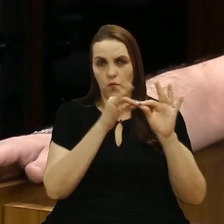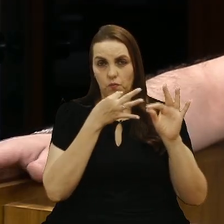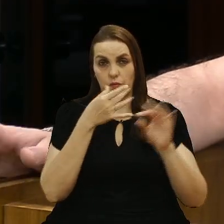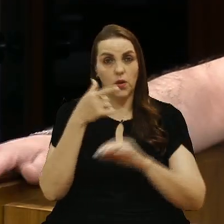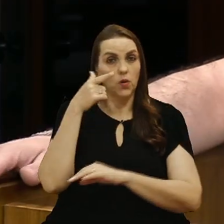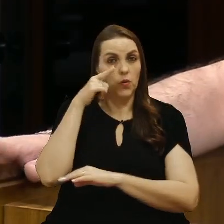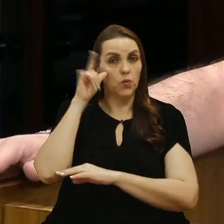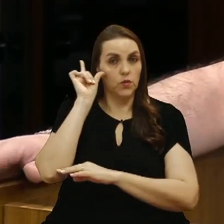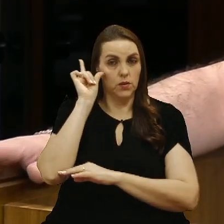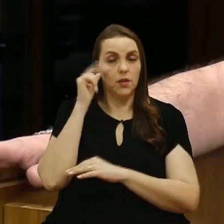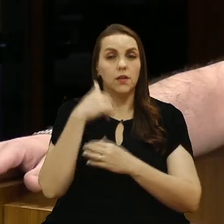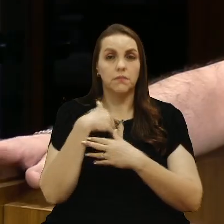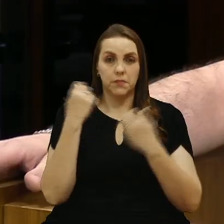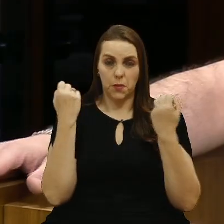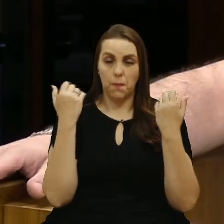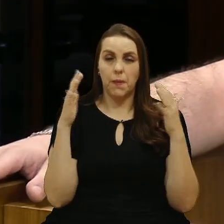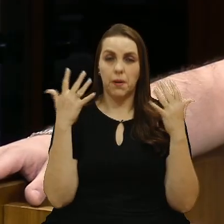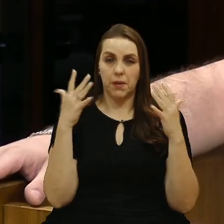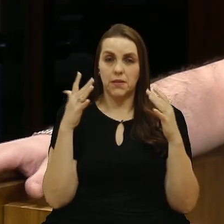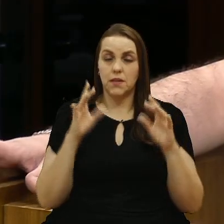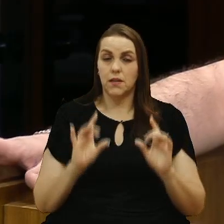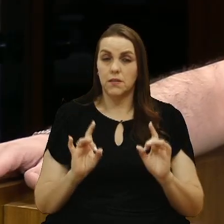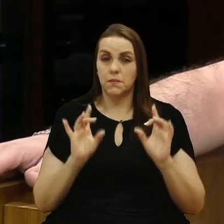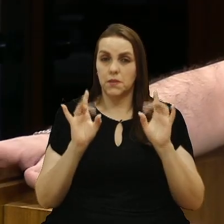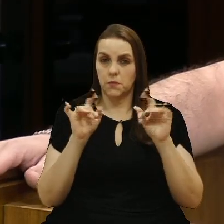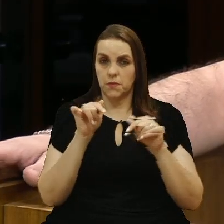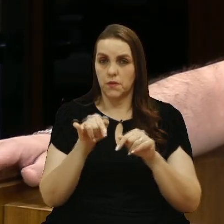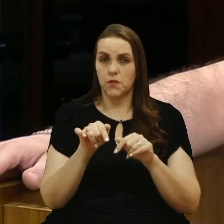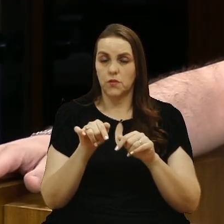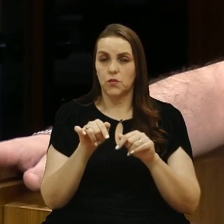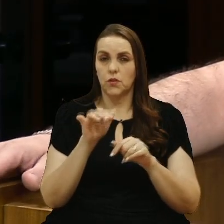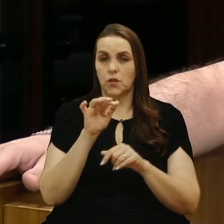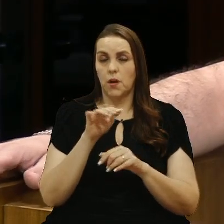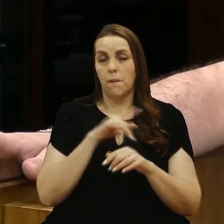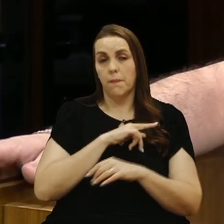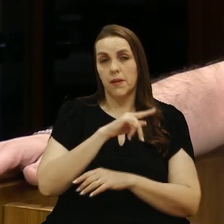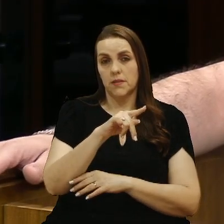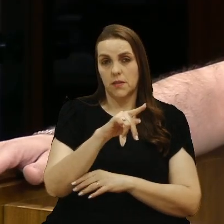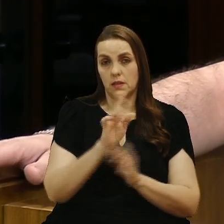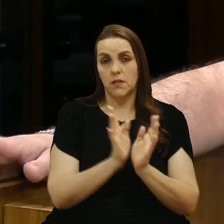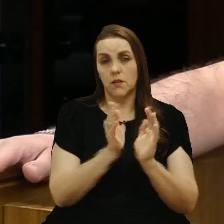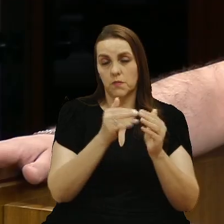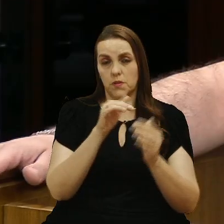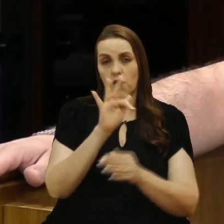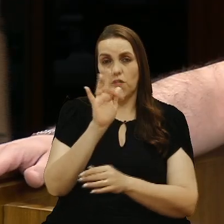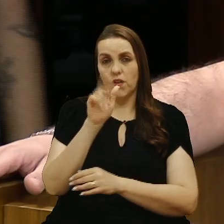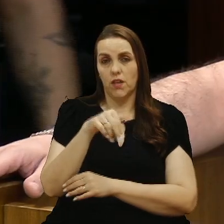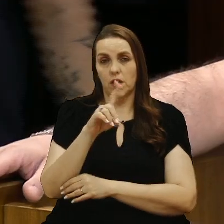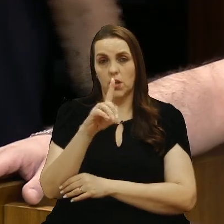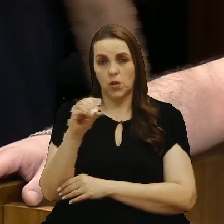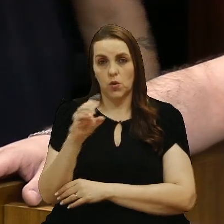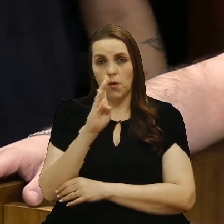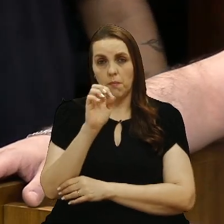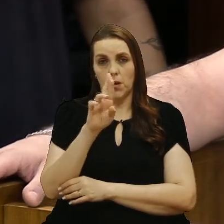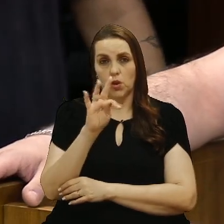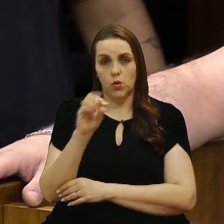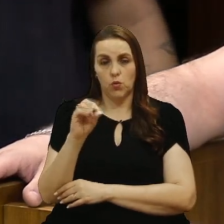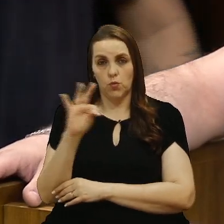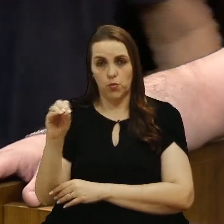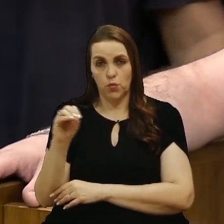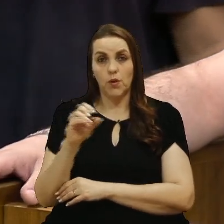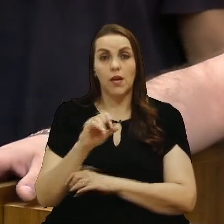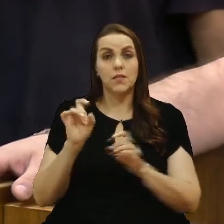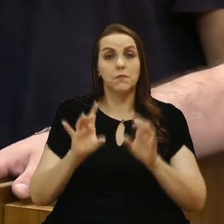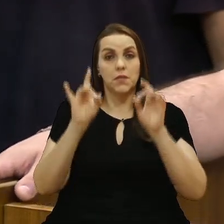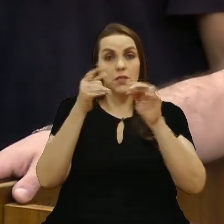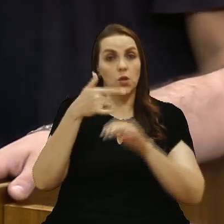ontem parabenizar em especial o Fernando Bertotto, presidente, que está fazendo um belíssimo trabalho, em especial no dia de ontem,